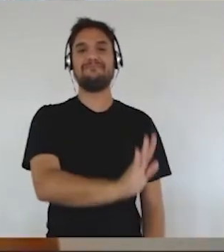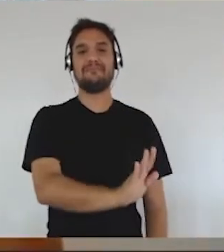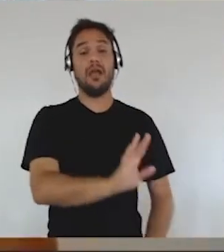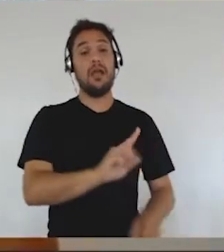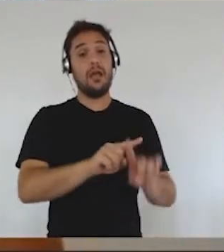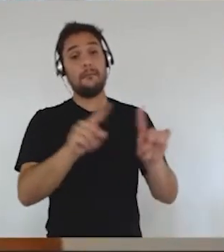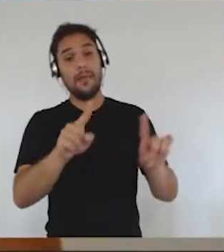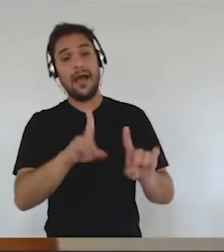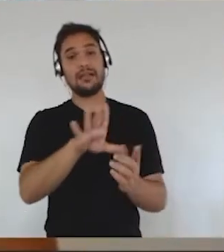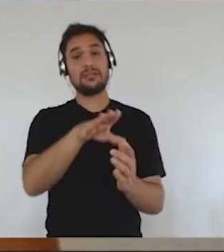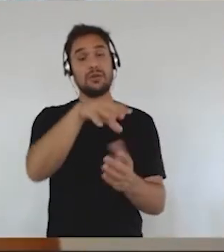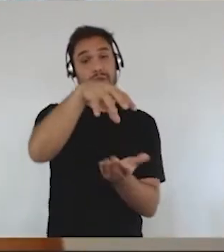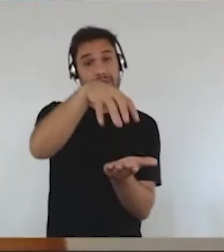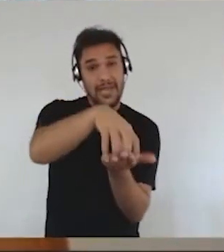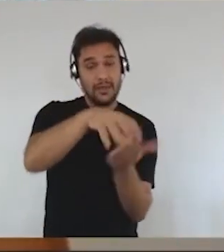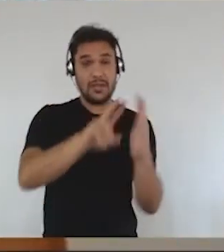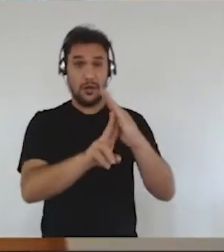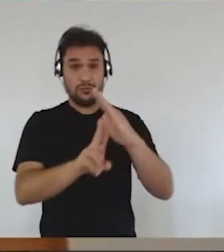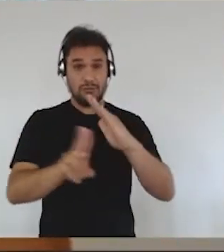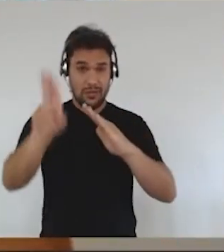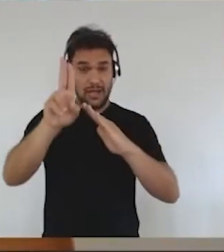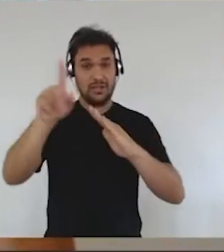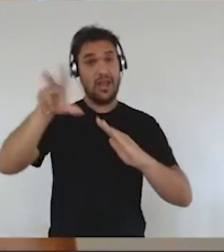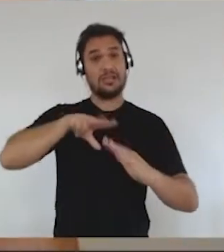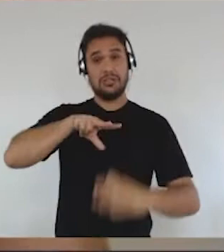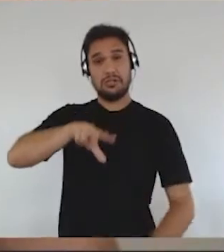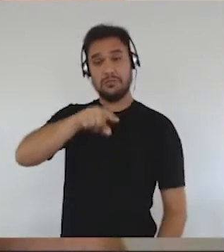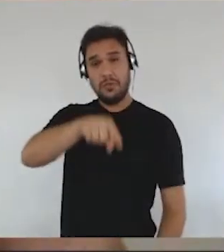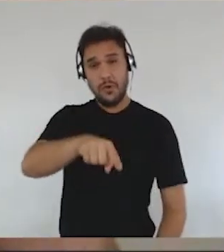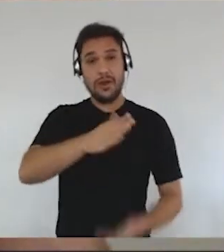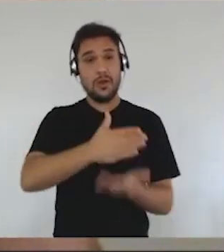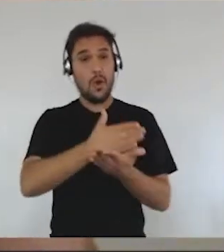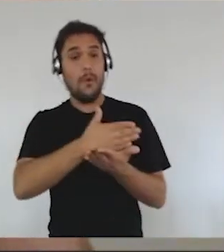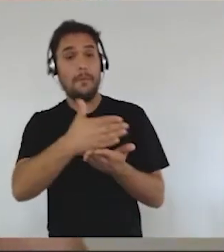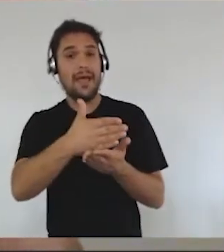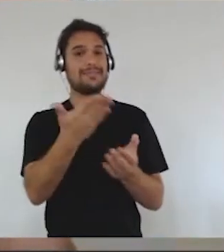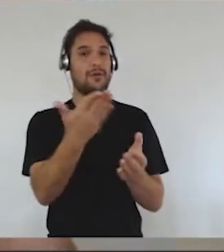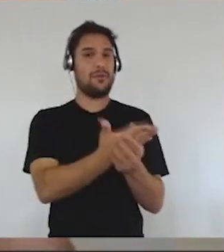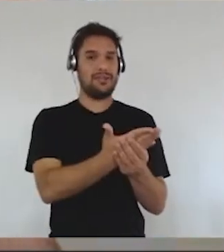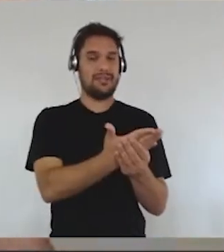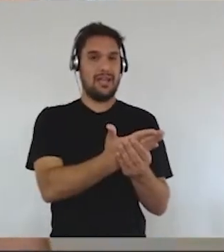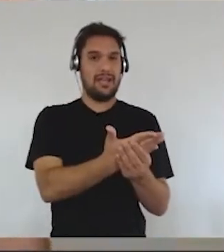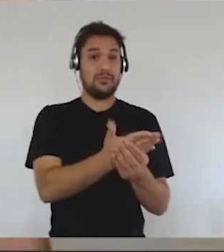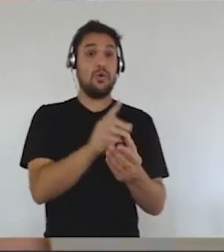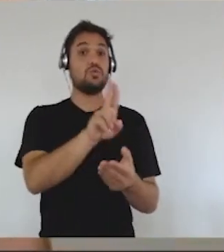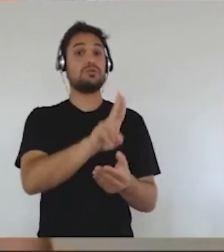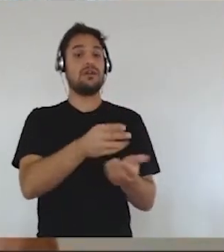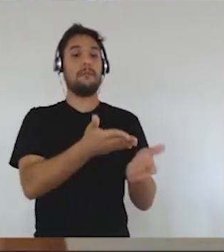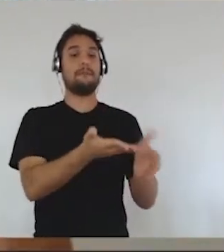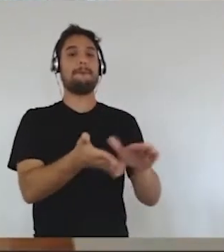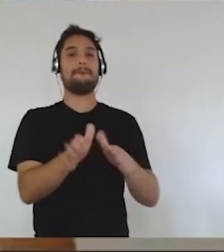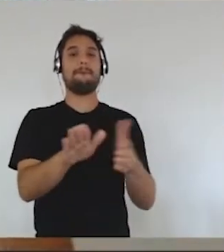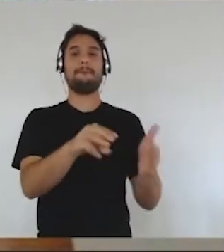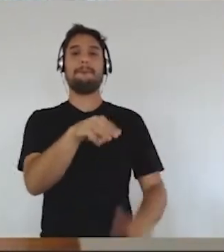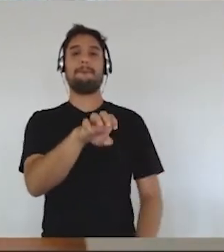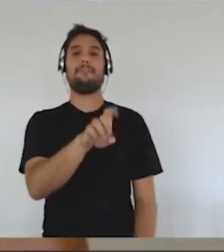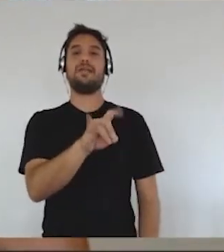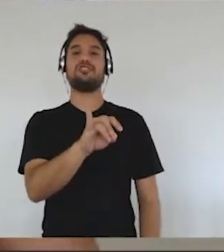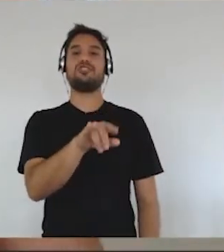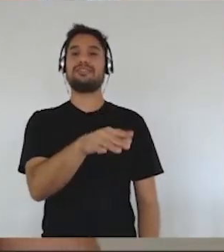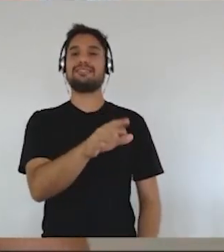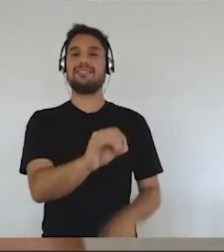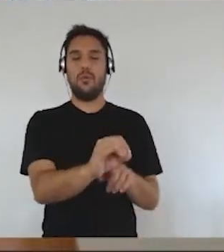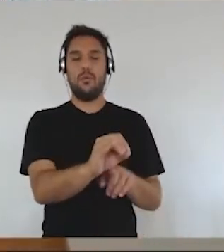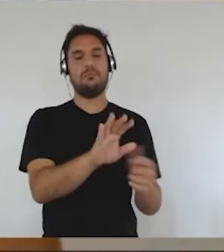de Arbitragem da Universidade Autônoma de Lisboa, ele começa o processo com uma mediação. E dali,